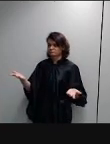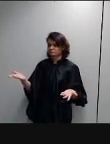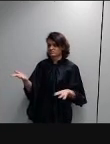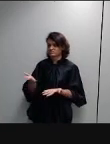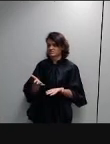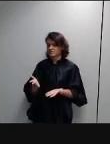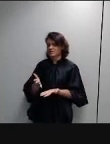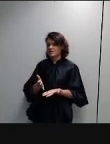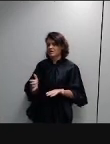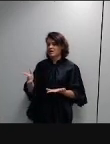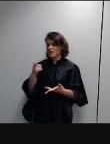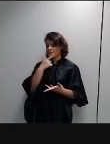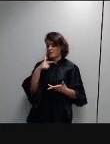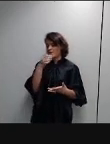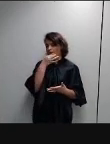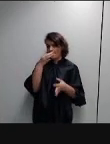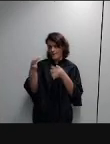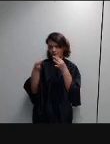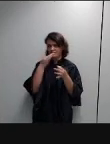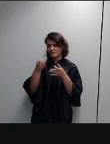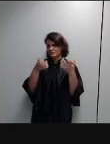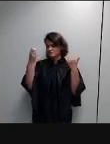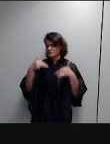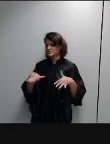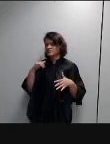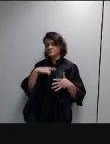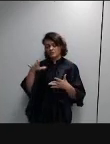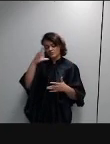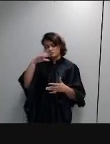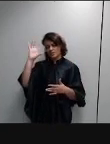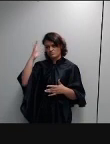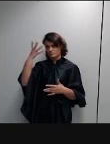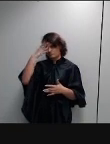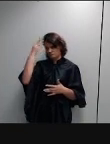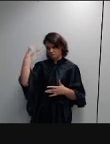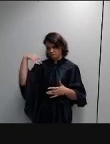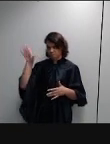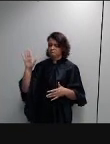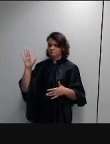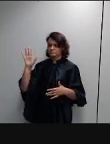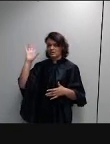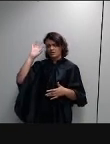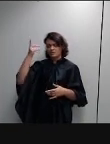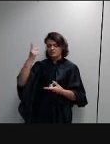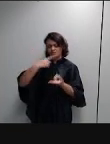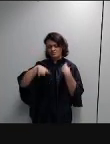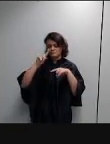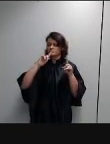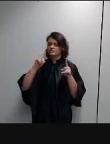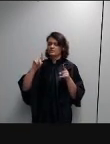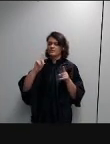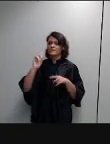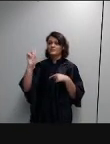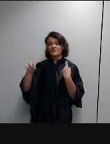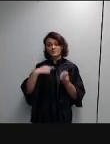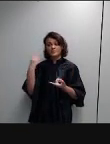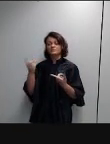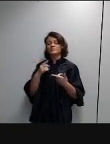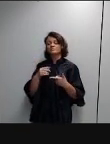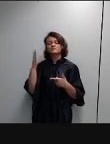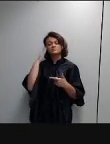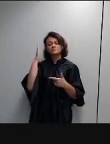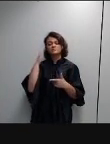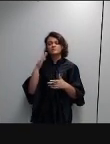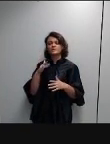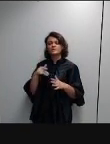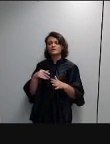ponderação e no sentido de nos superarmos strange adj O médico não faz meses na prisão